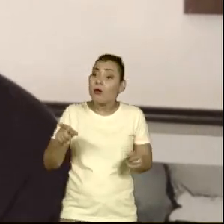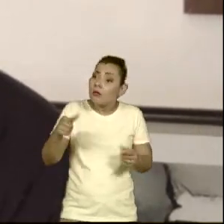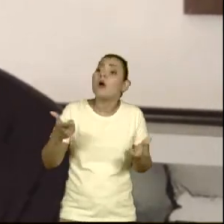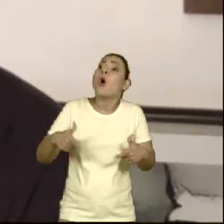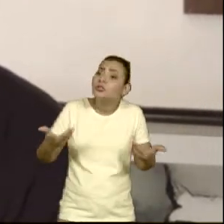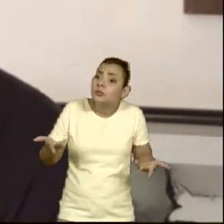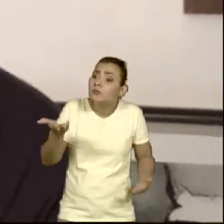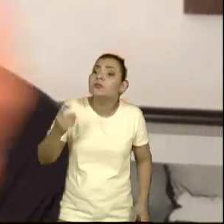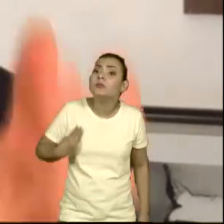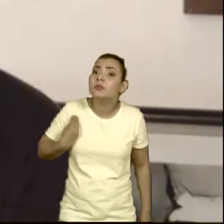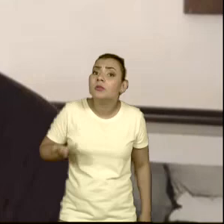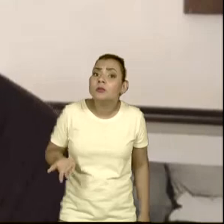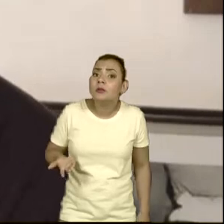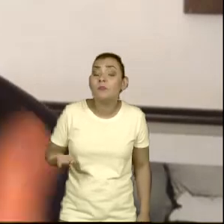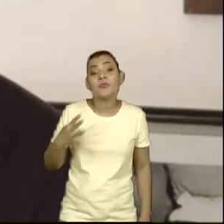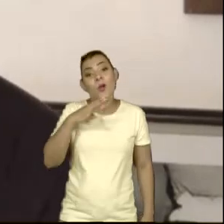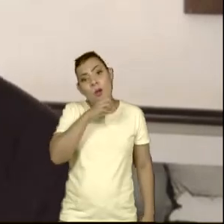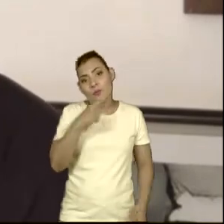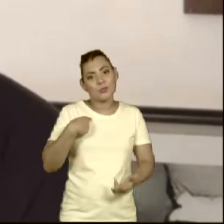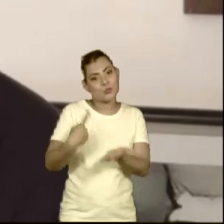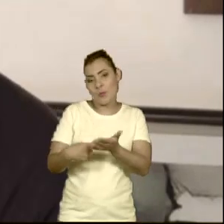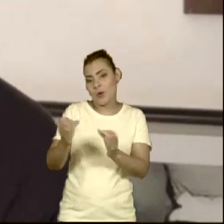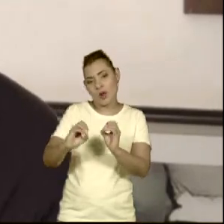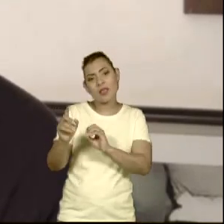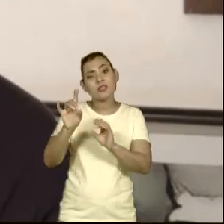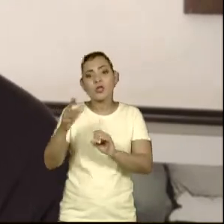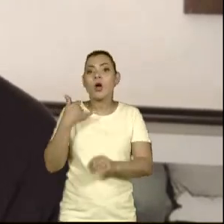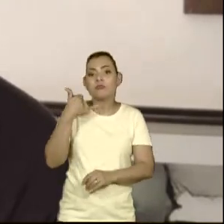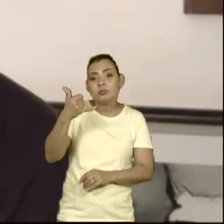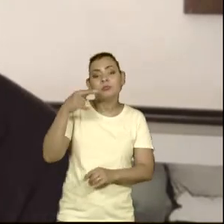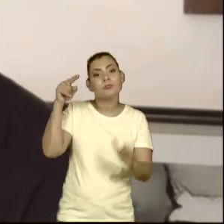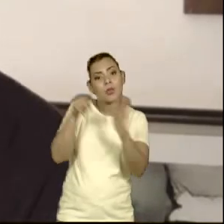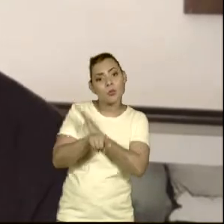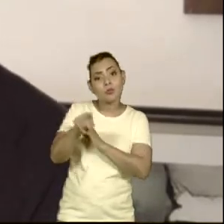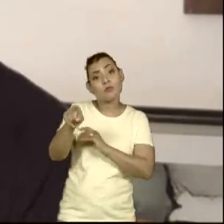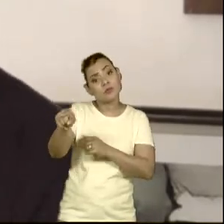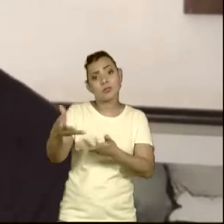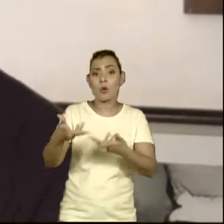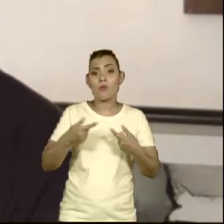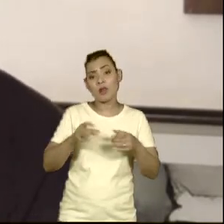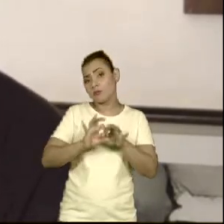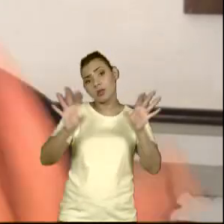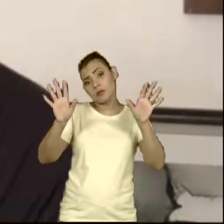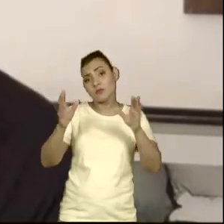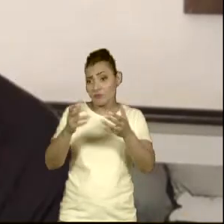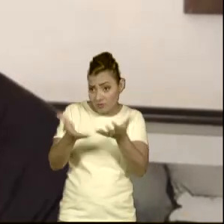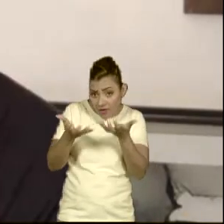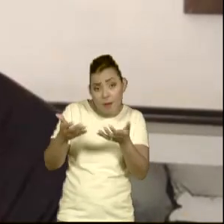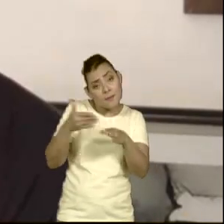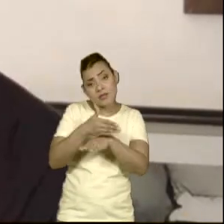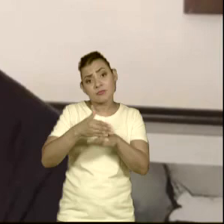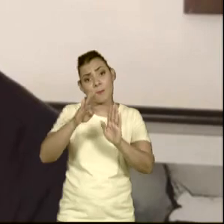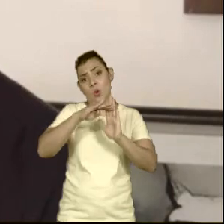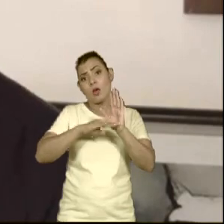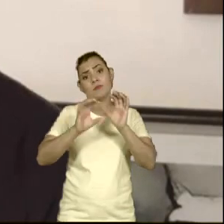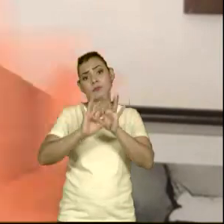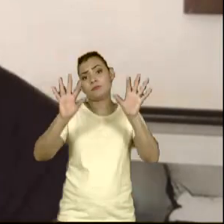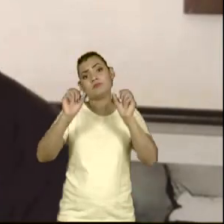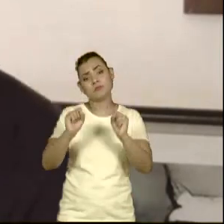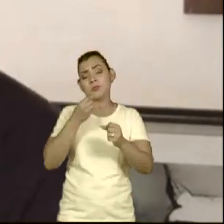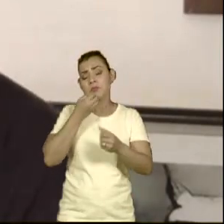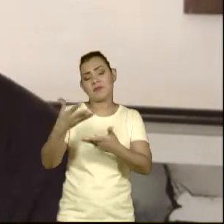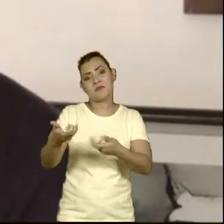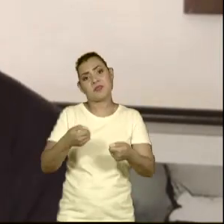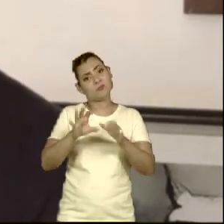como assim? Ela falou, claro, a gente não convidou nada, eu sei, eu só queria te dizer que você está convidado para quando quiser participar do programa, é